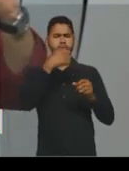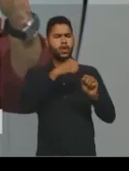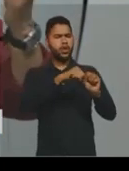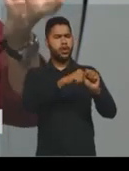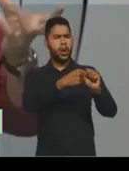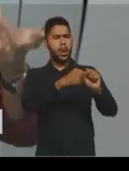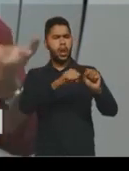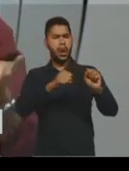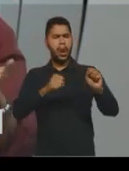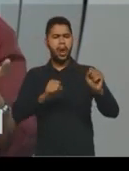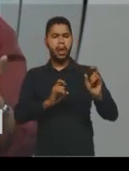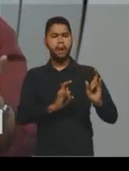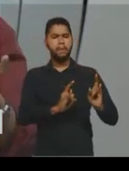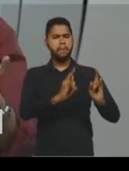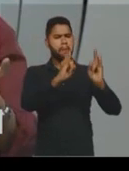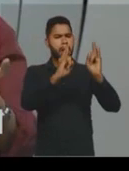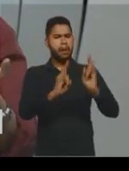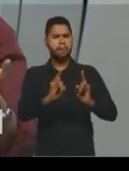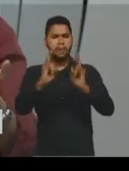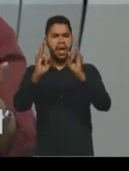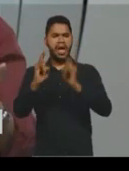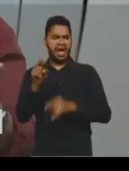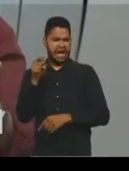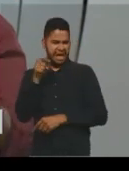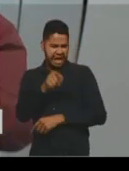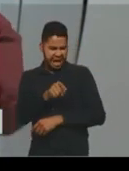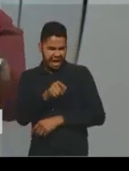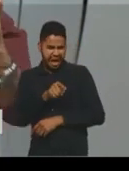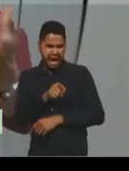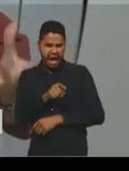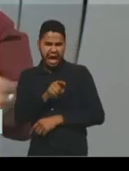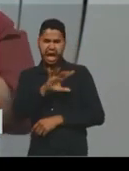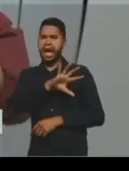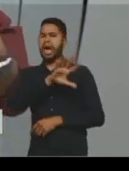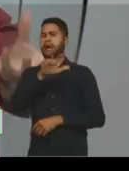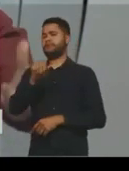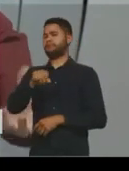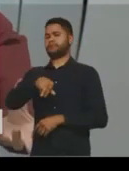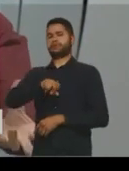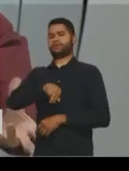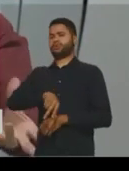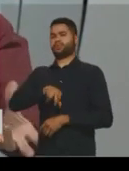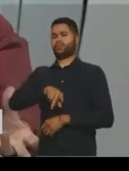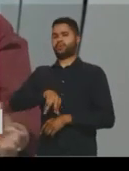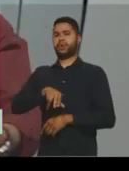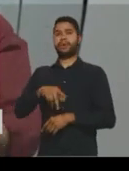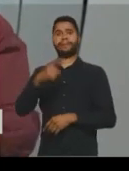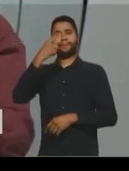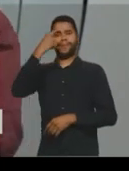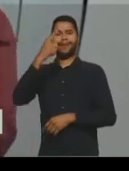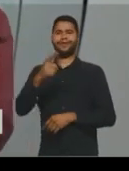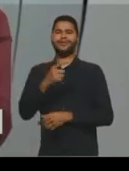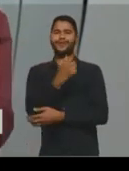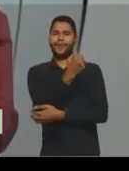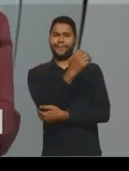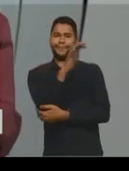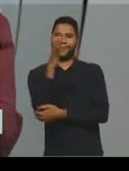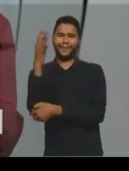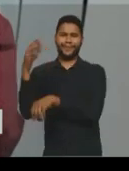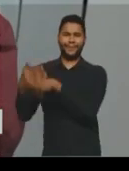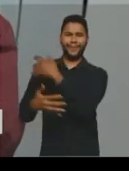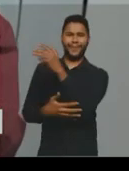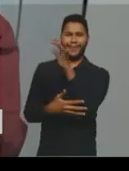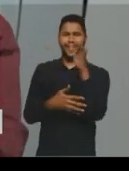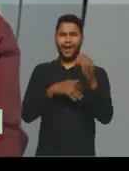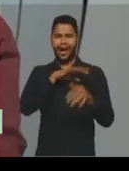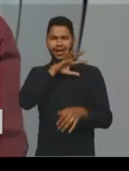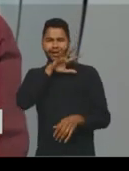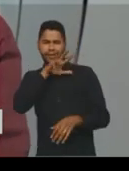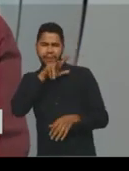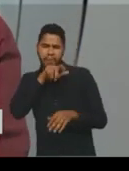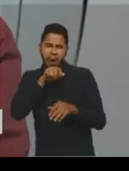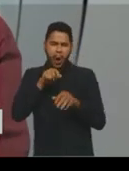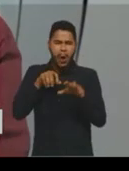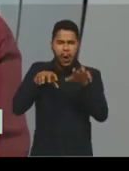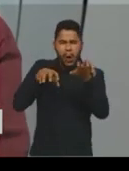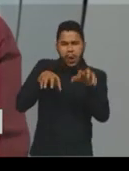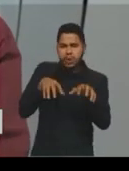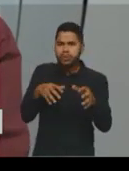com prédios, as pessoas não achavam que é África, porque é outra ideia, safari, ideias estereotipadas.